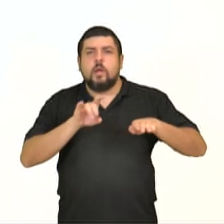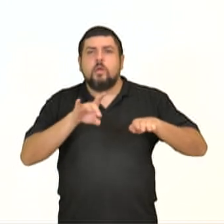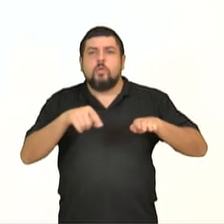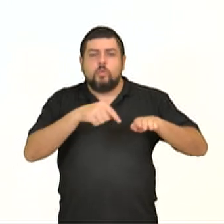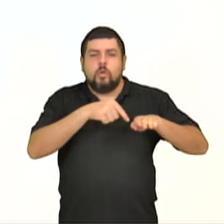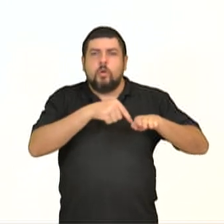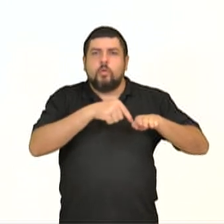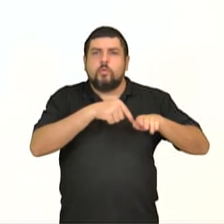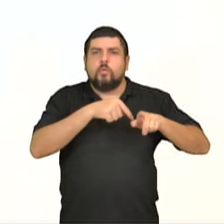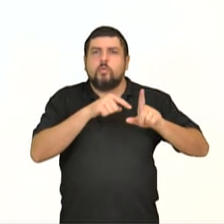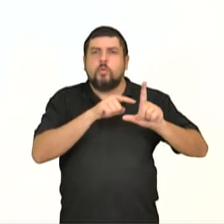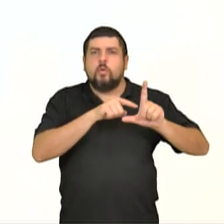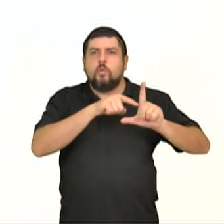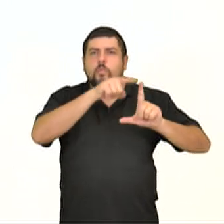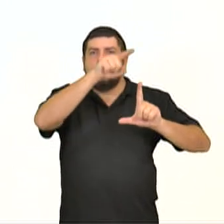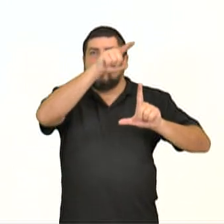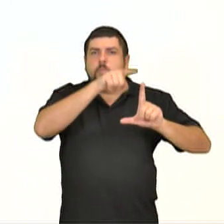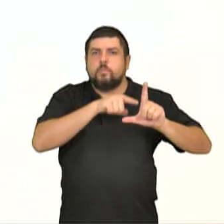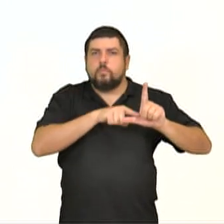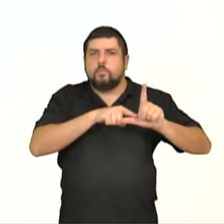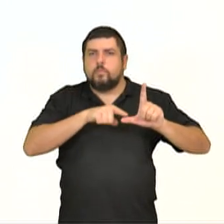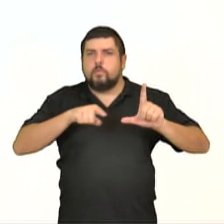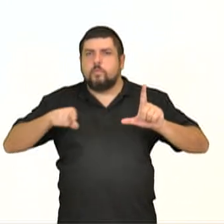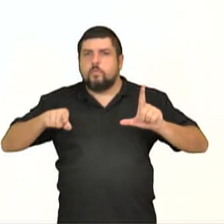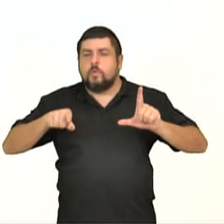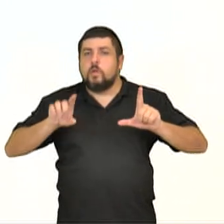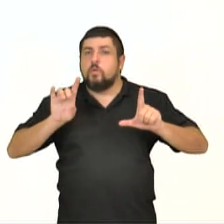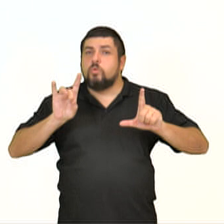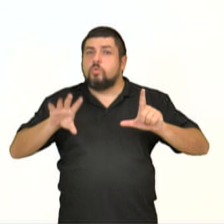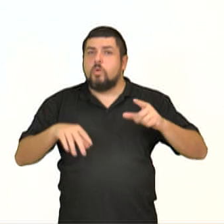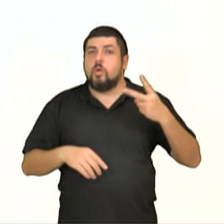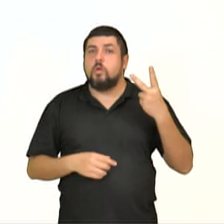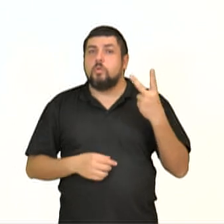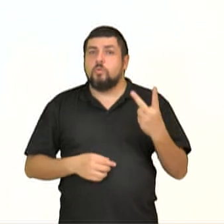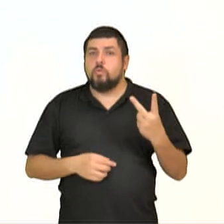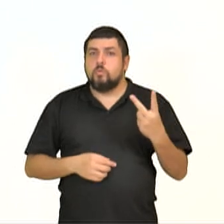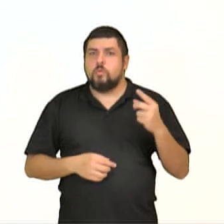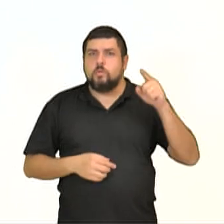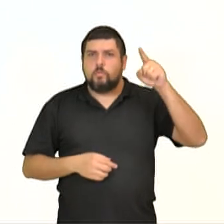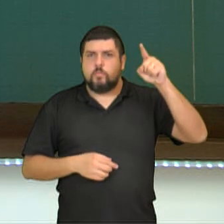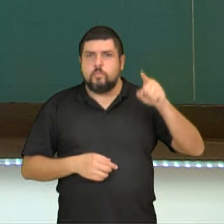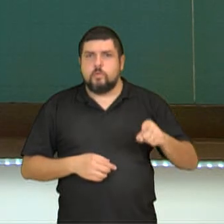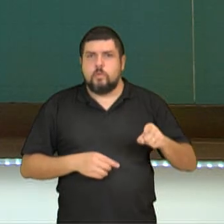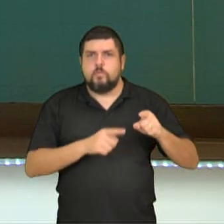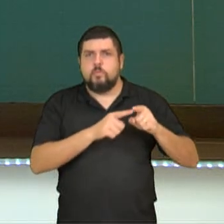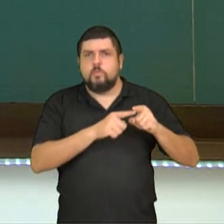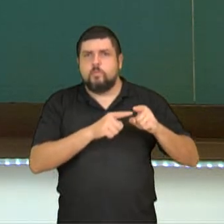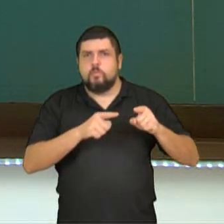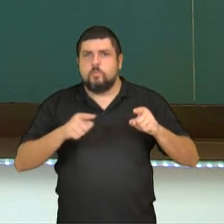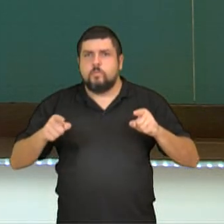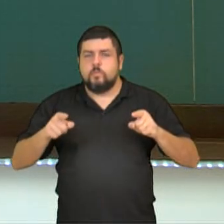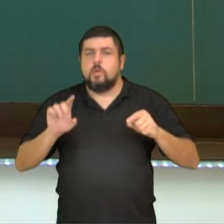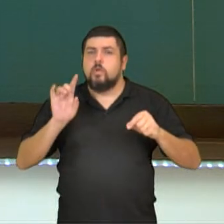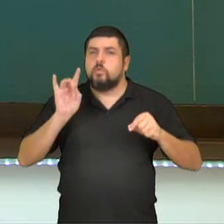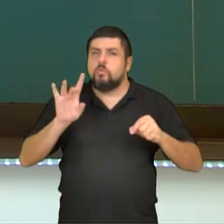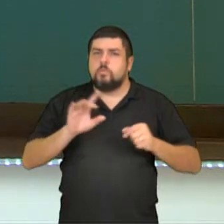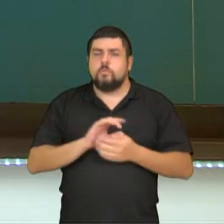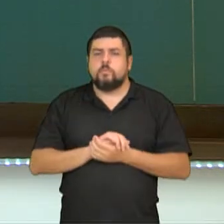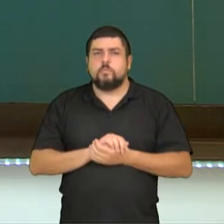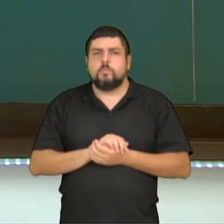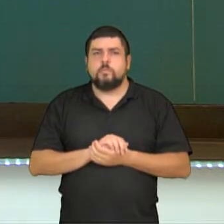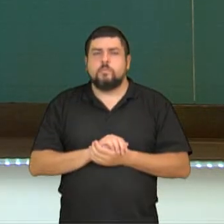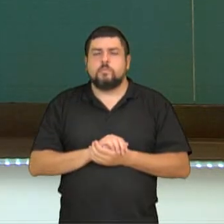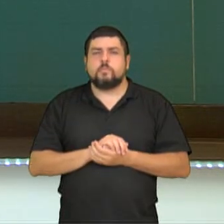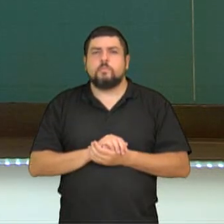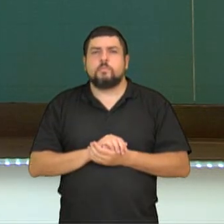tenho comprimento e tenho largura. Tenho comprimento e tenho largura. Tenho comprimento e tenho largura. Então, por isso